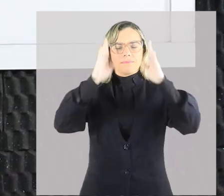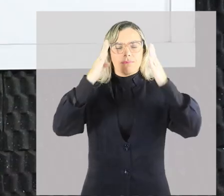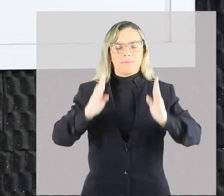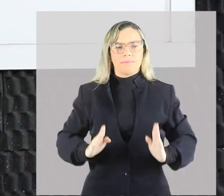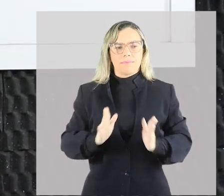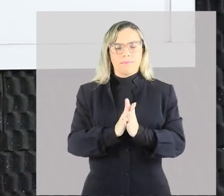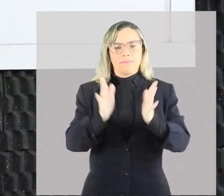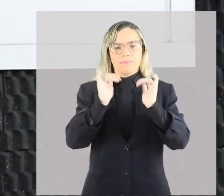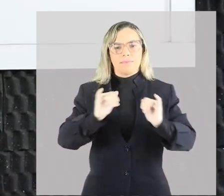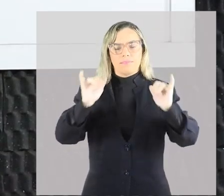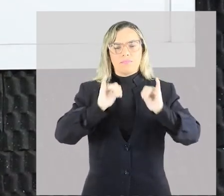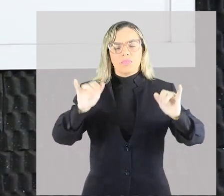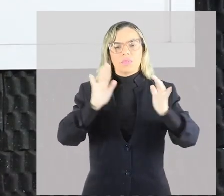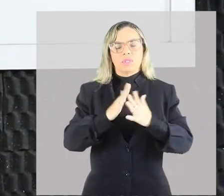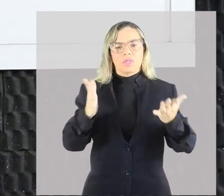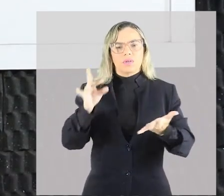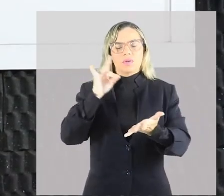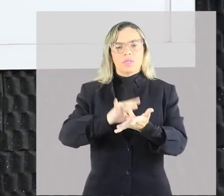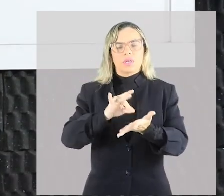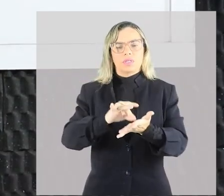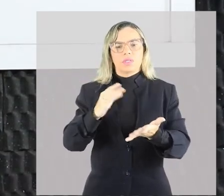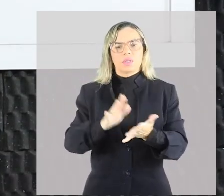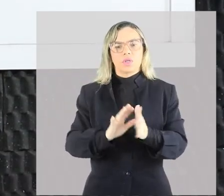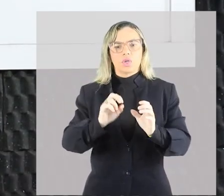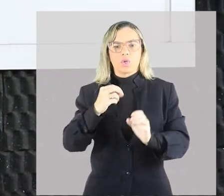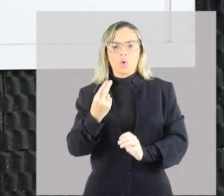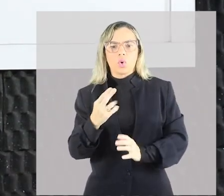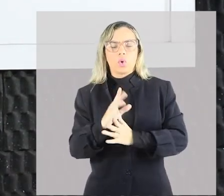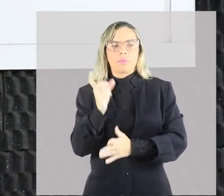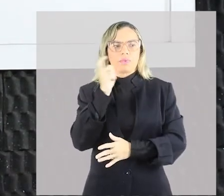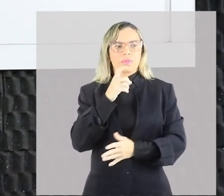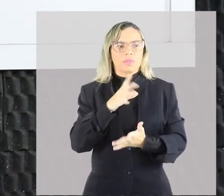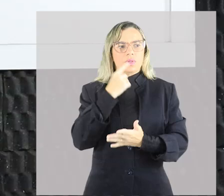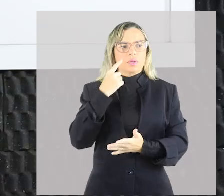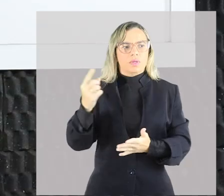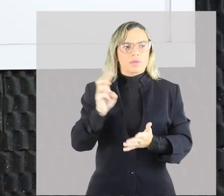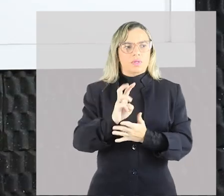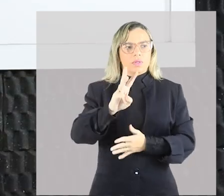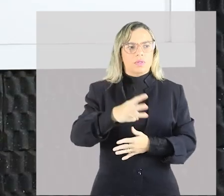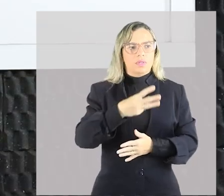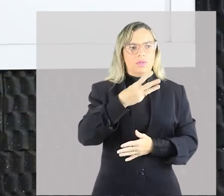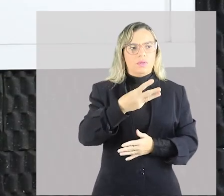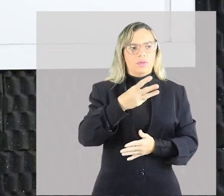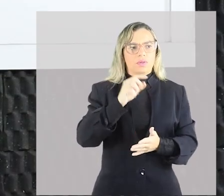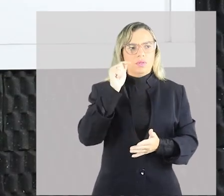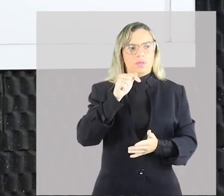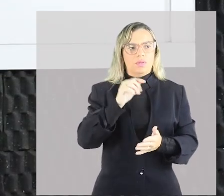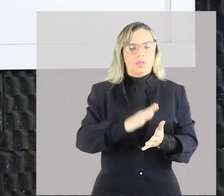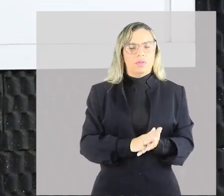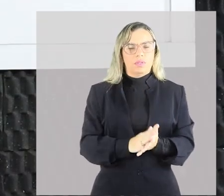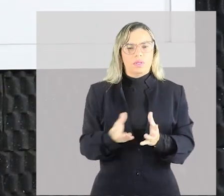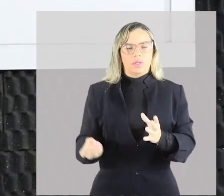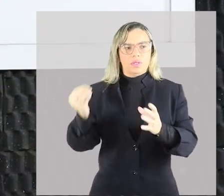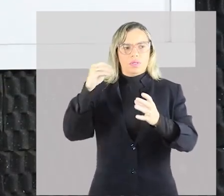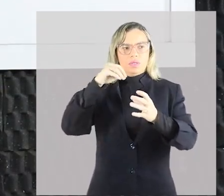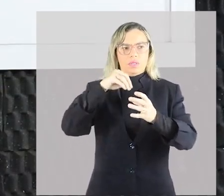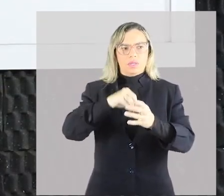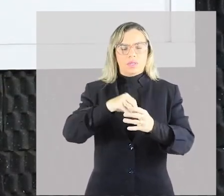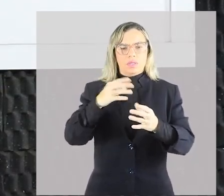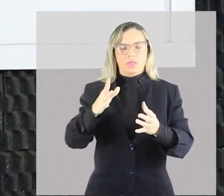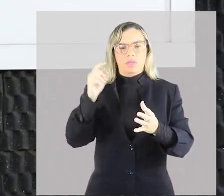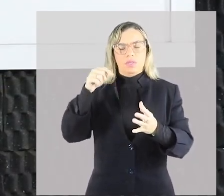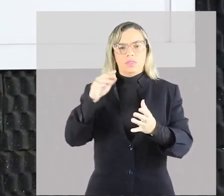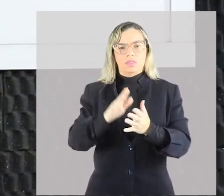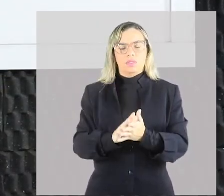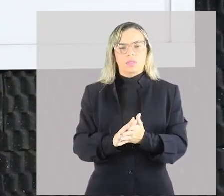essa informação é verdadeira ou é falsa. O elemento 3 dentro do chave pertence ao conjunto A, essa proposição